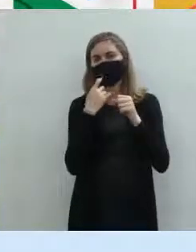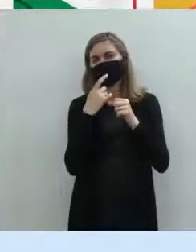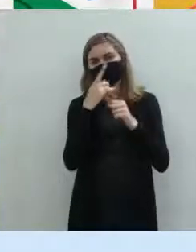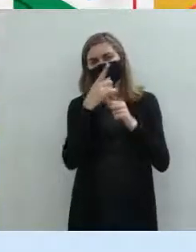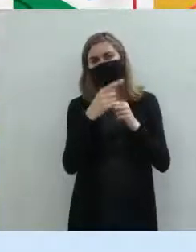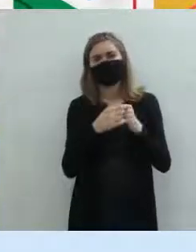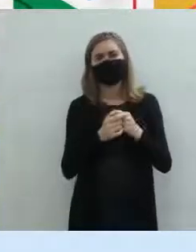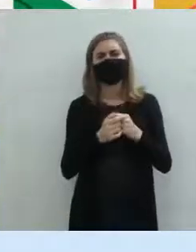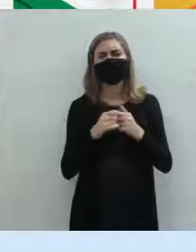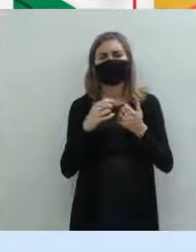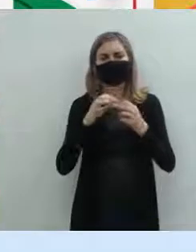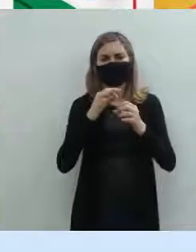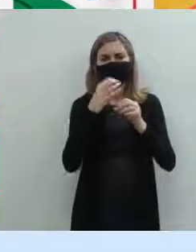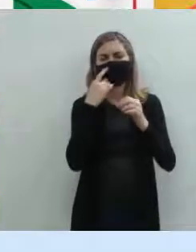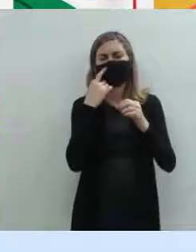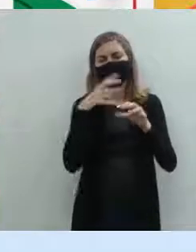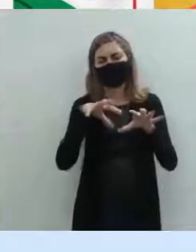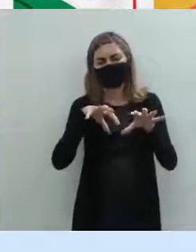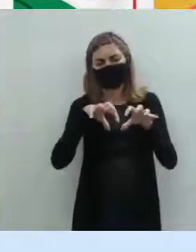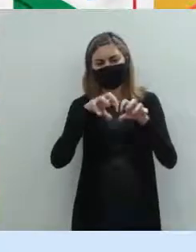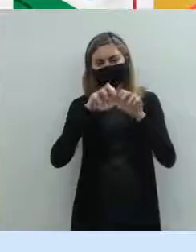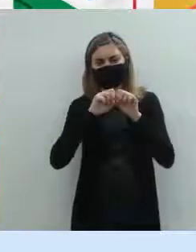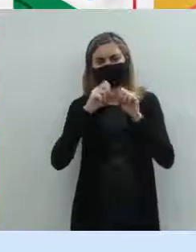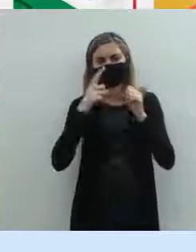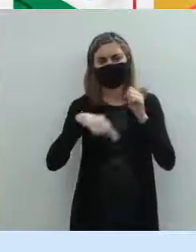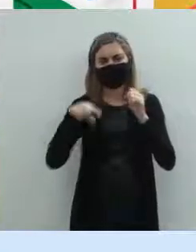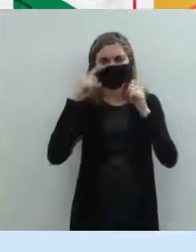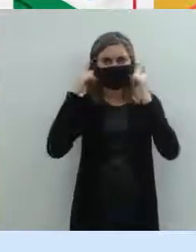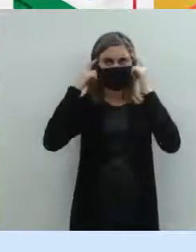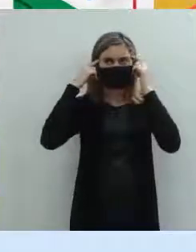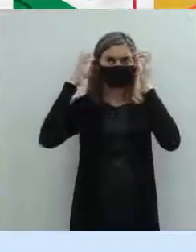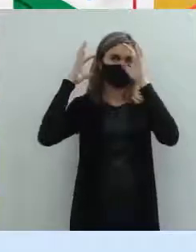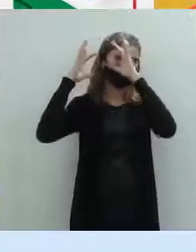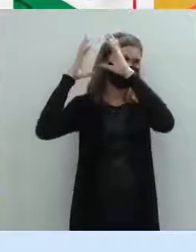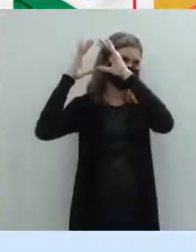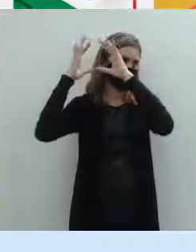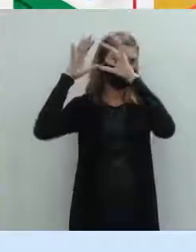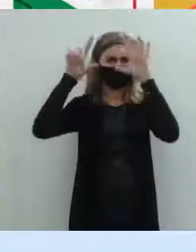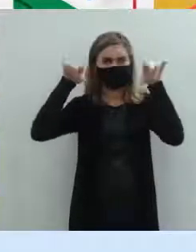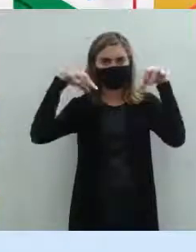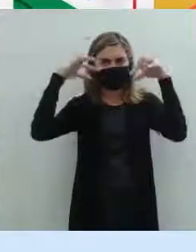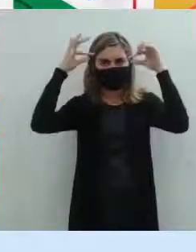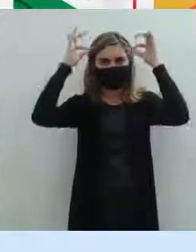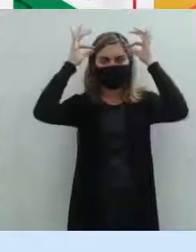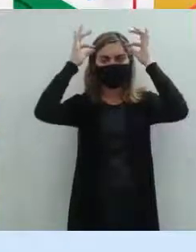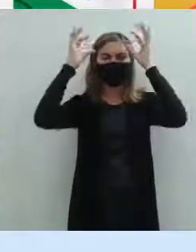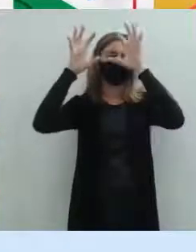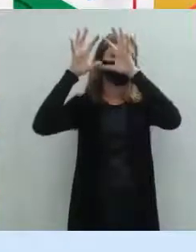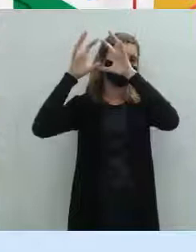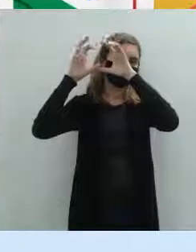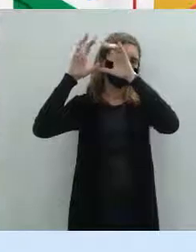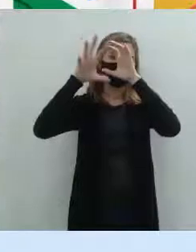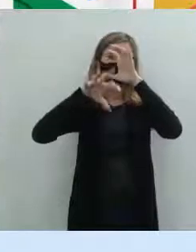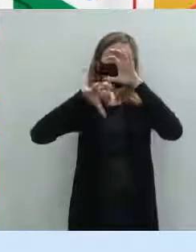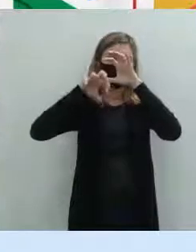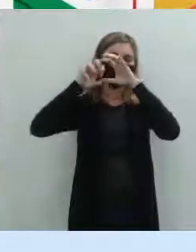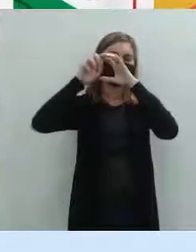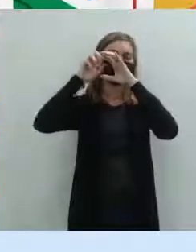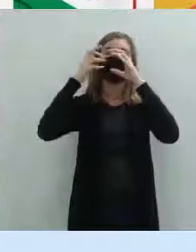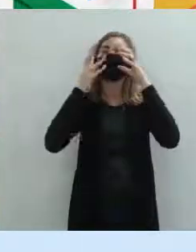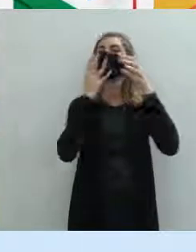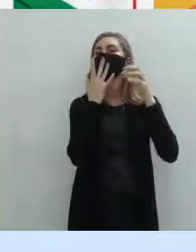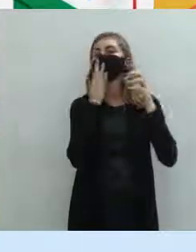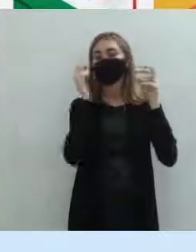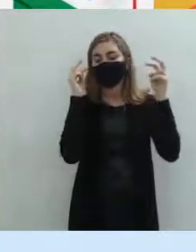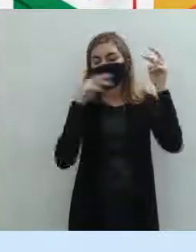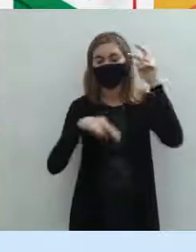as células fotorreceptoras do nosso cérebro vão captar que aquela cor que a gente está